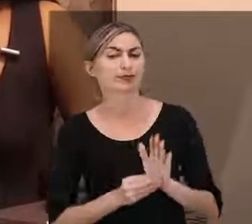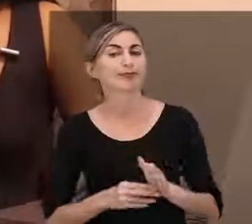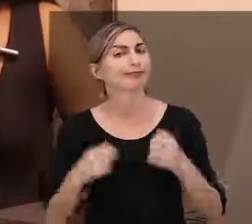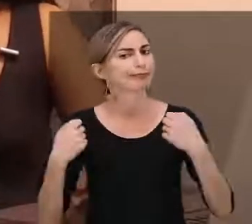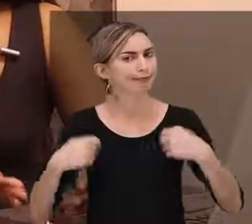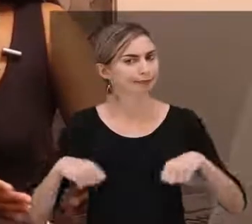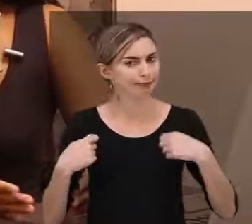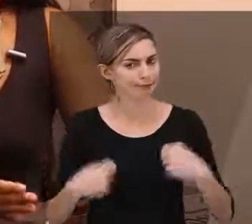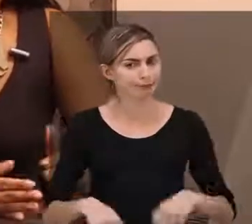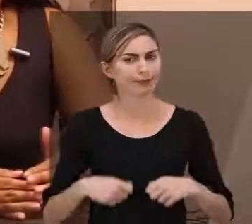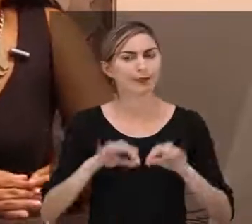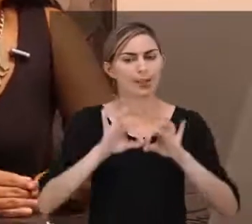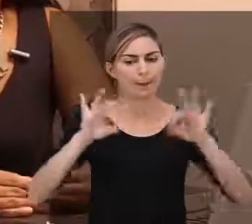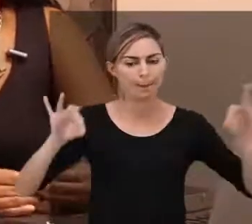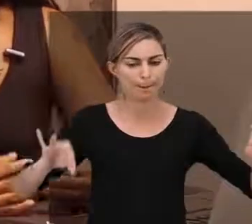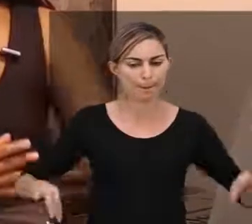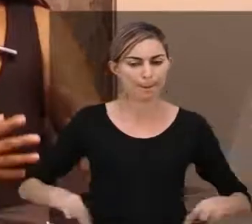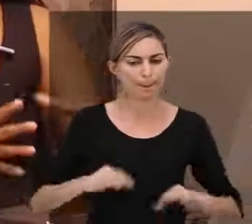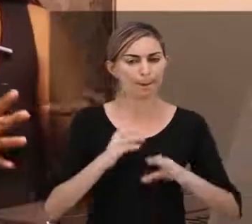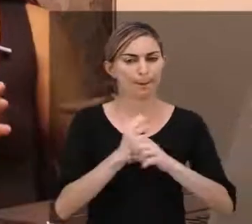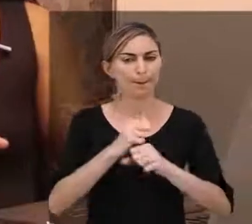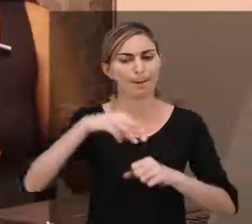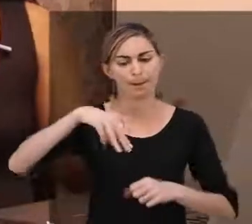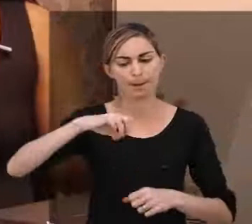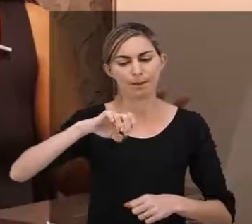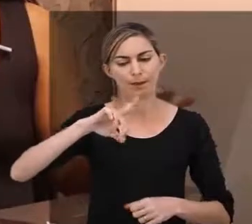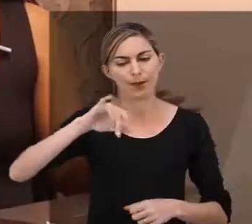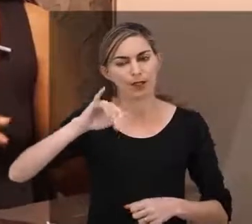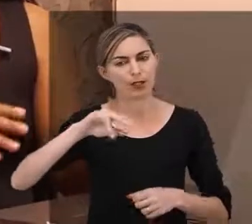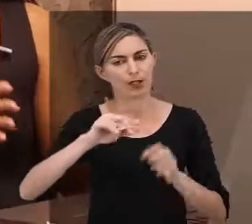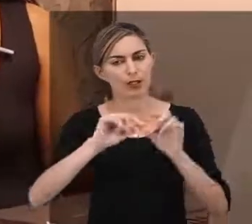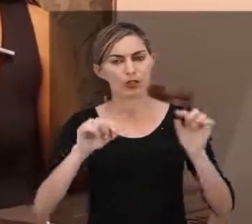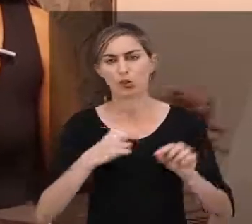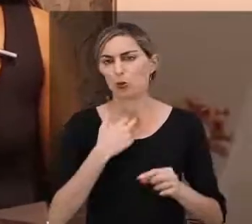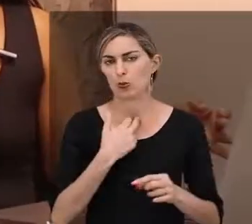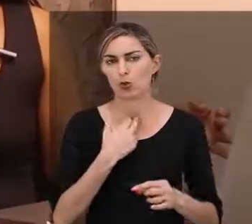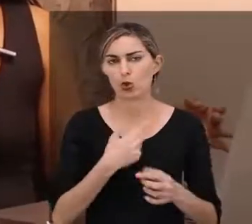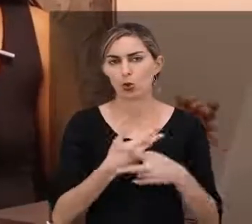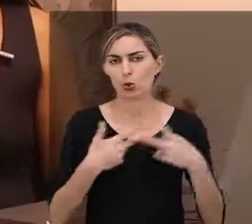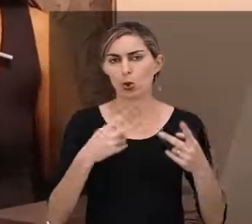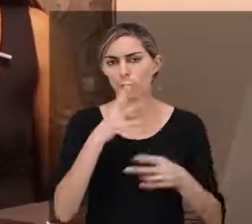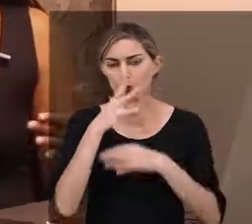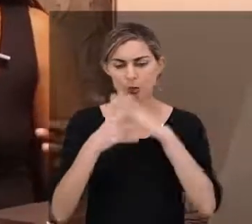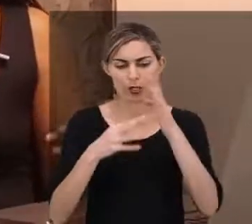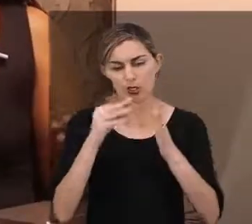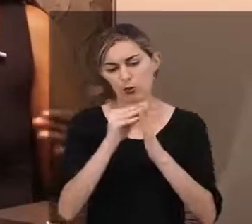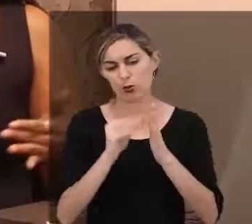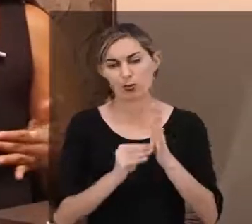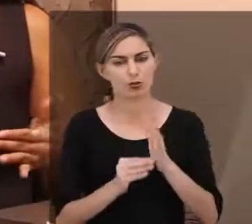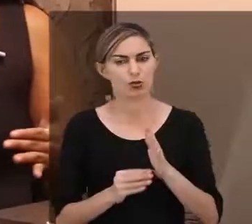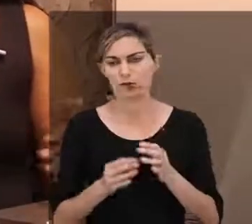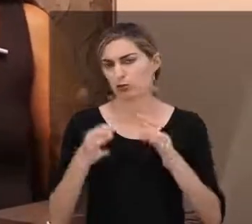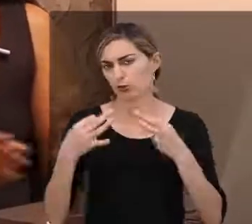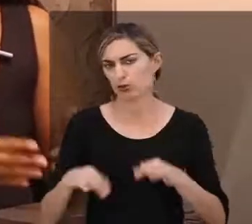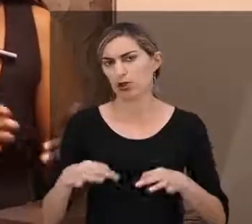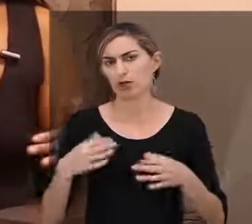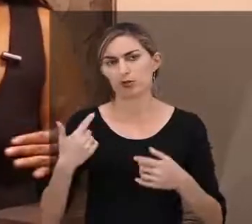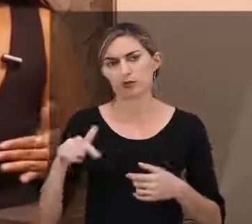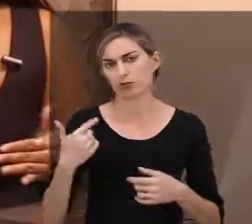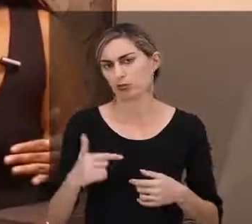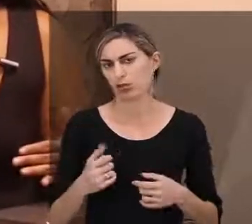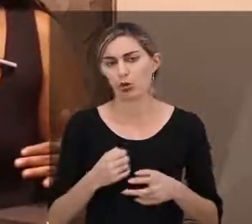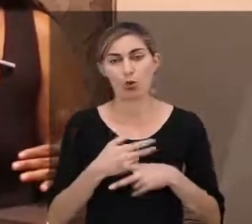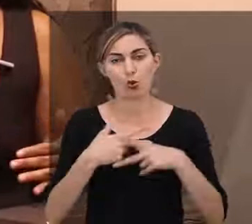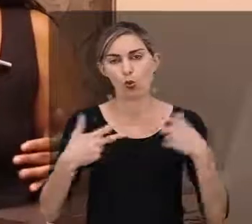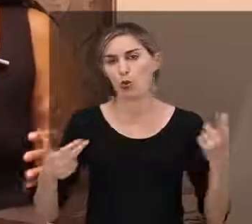botar isso, as medidas, até porque a gente não pode colocar coisas que não vão dar certo, ou